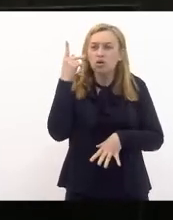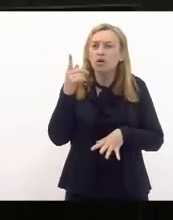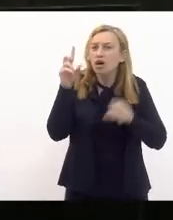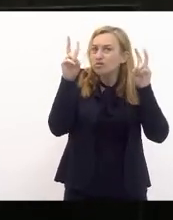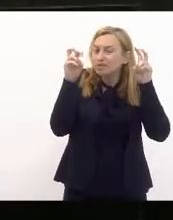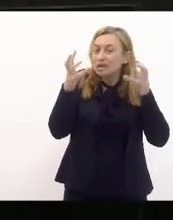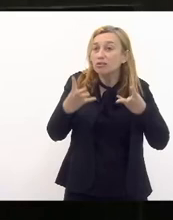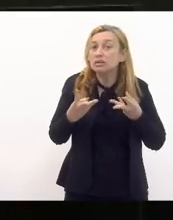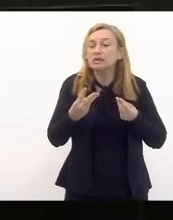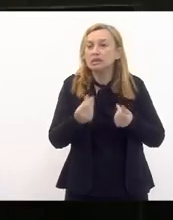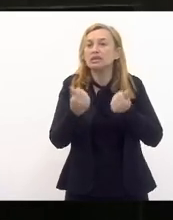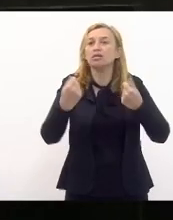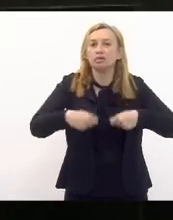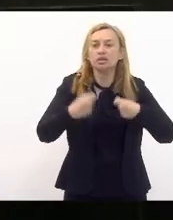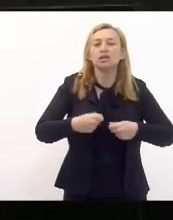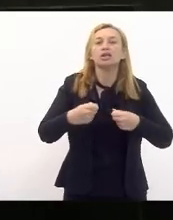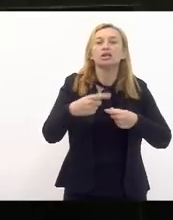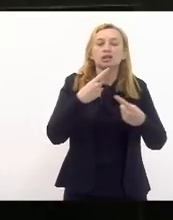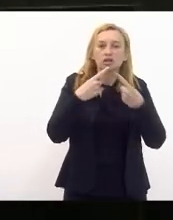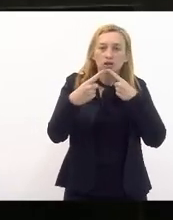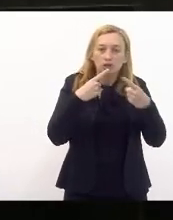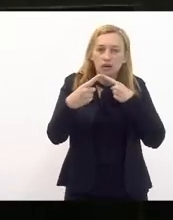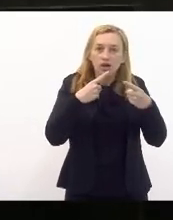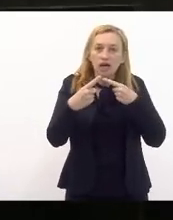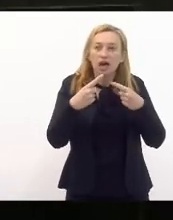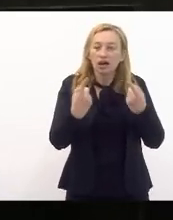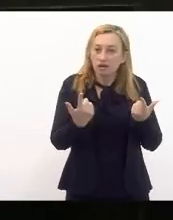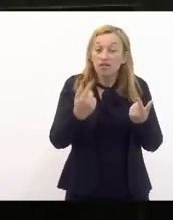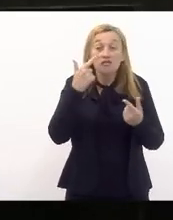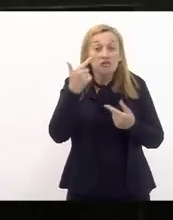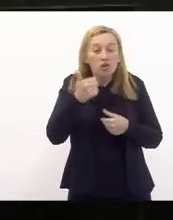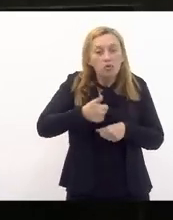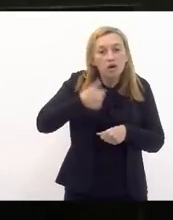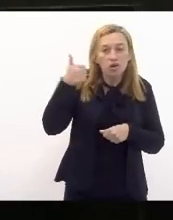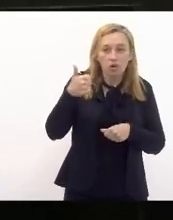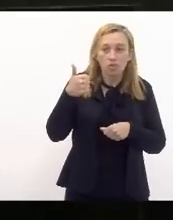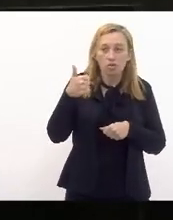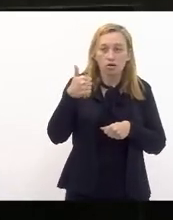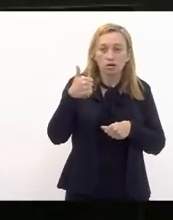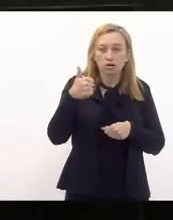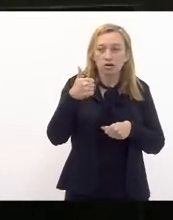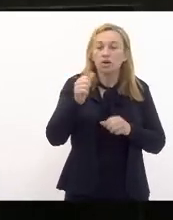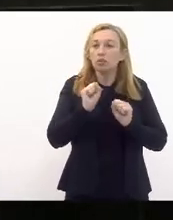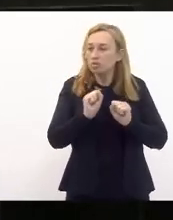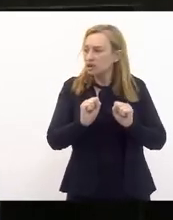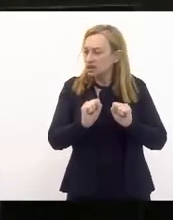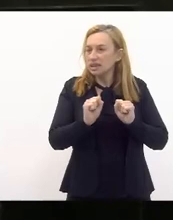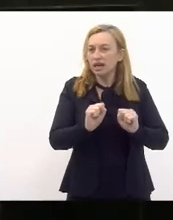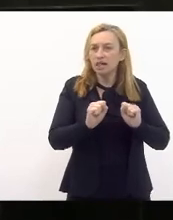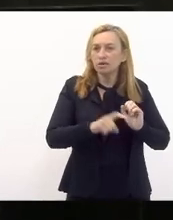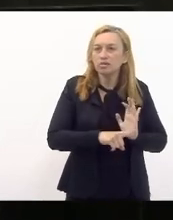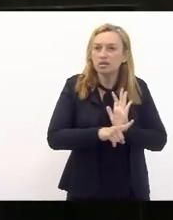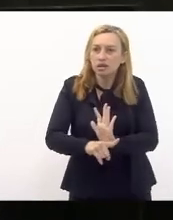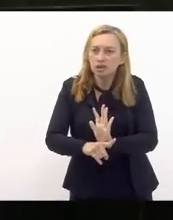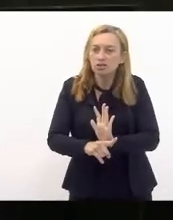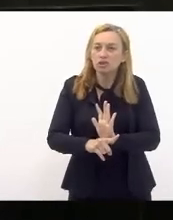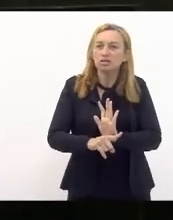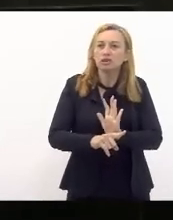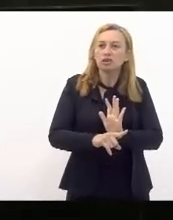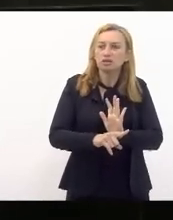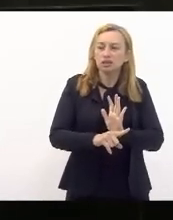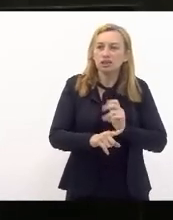sensível precisamos debater de ar eu ir buscar a melhor forma possível de poder estar beneficiando